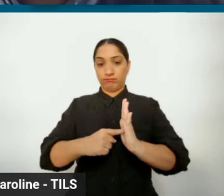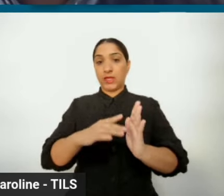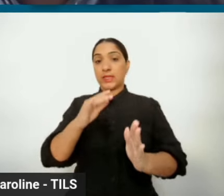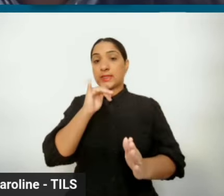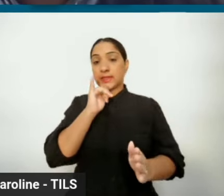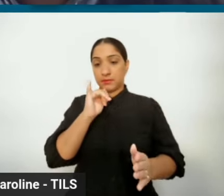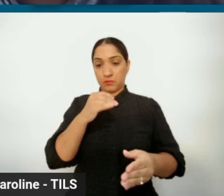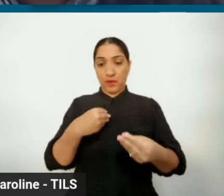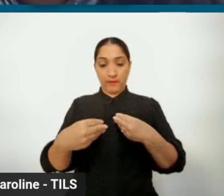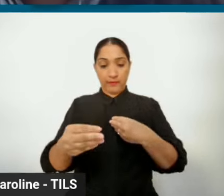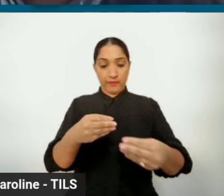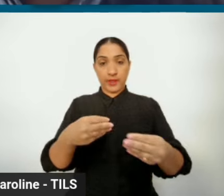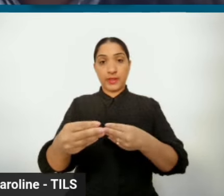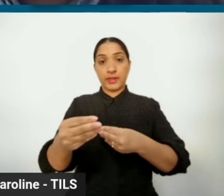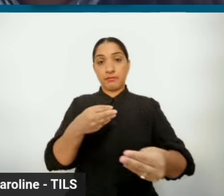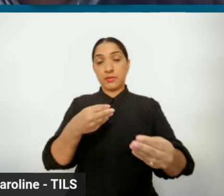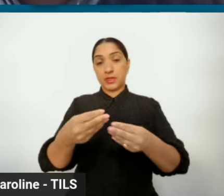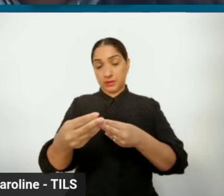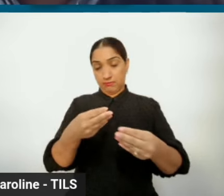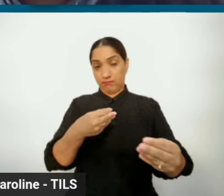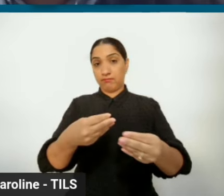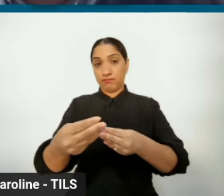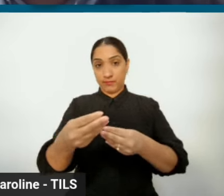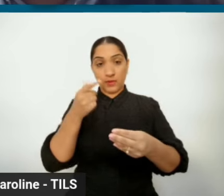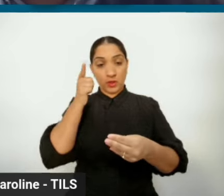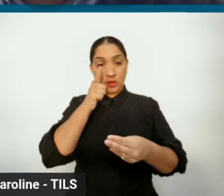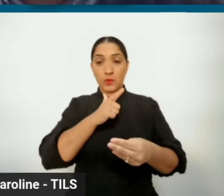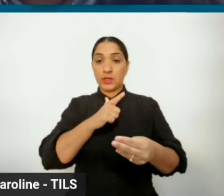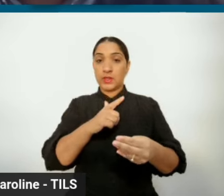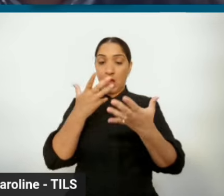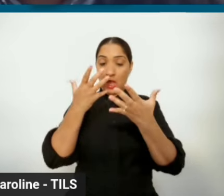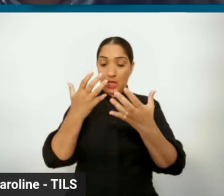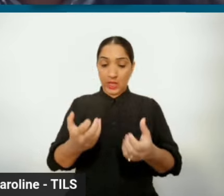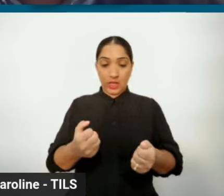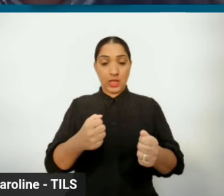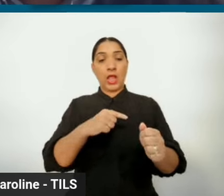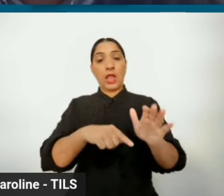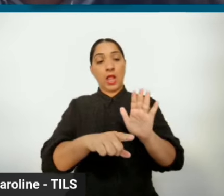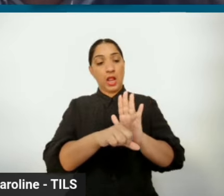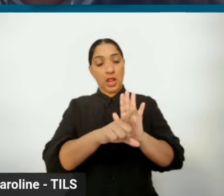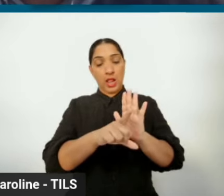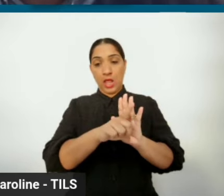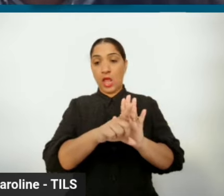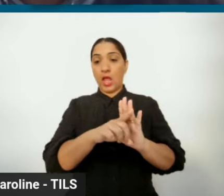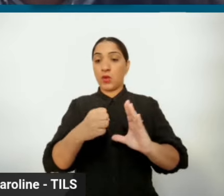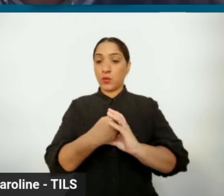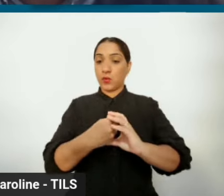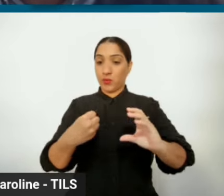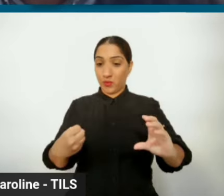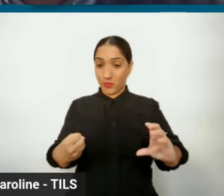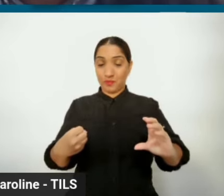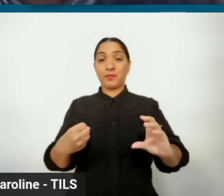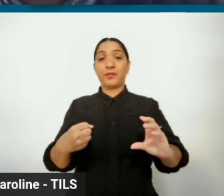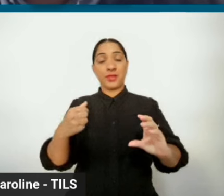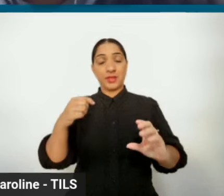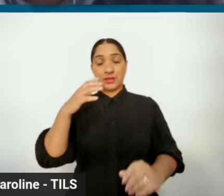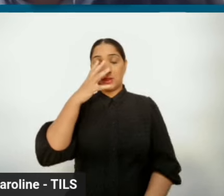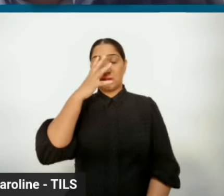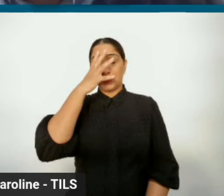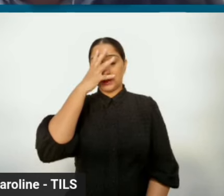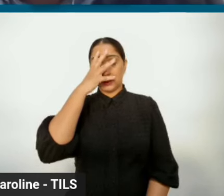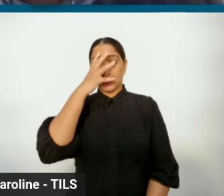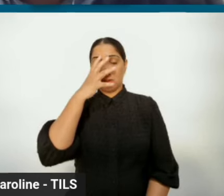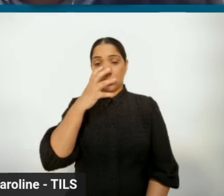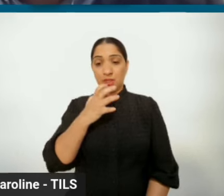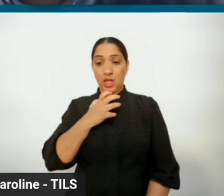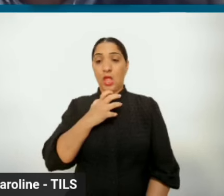flexibilização da exigência do cumprimento da lei de cotas tem ocorrido graves danos às